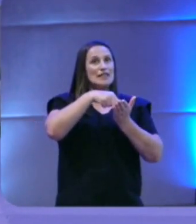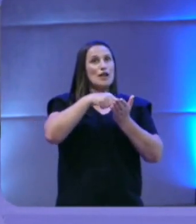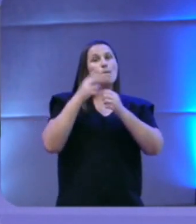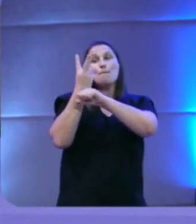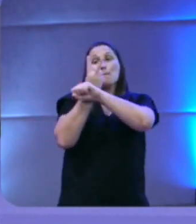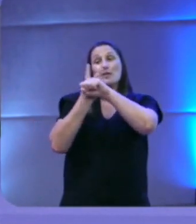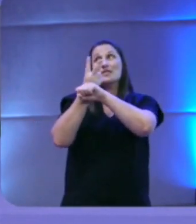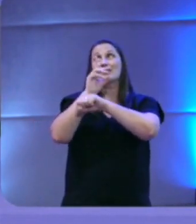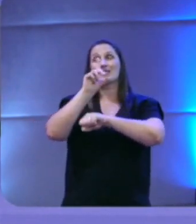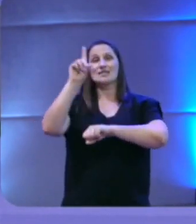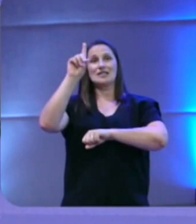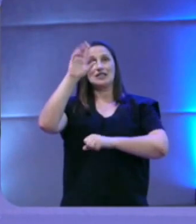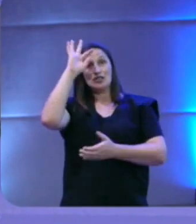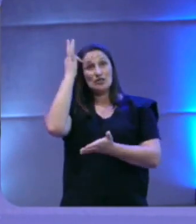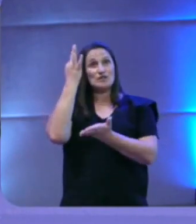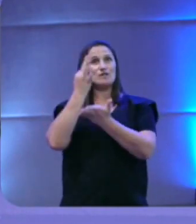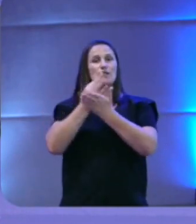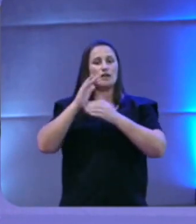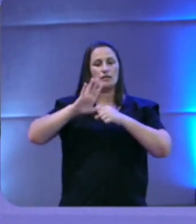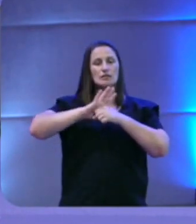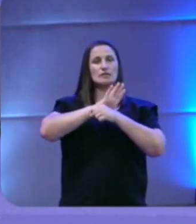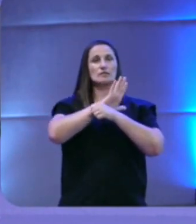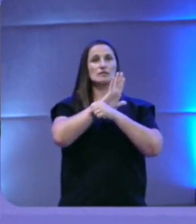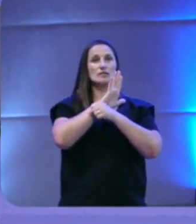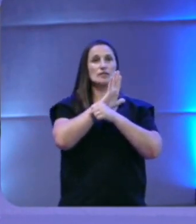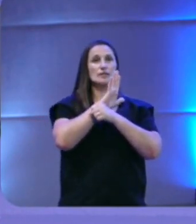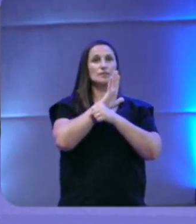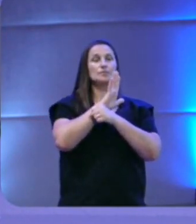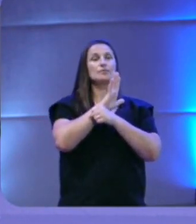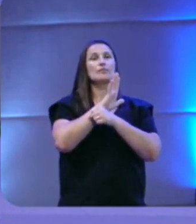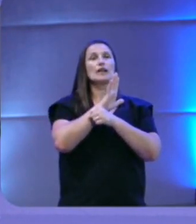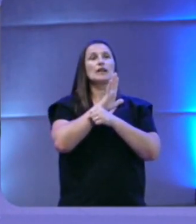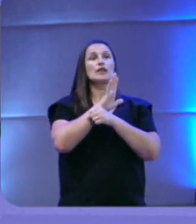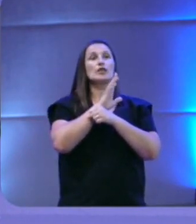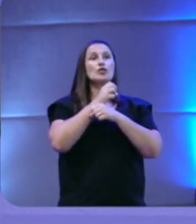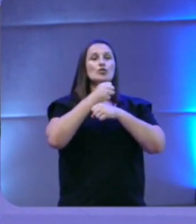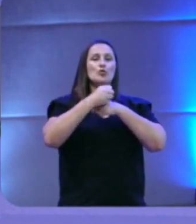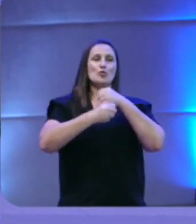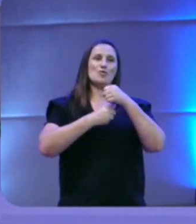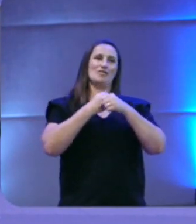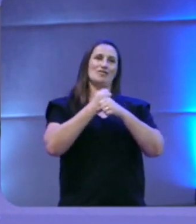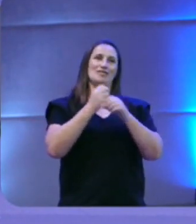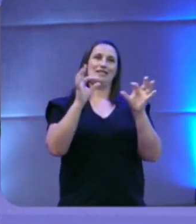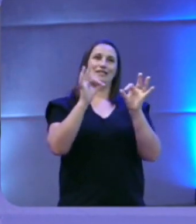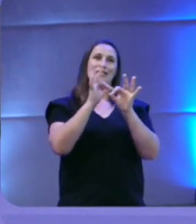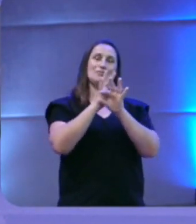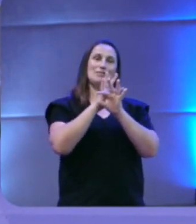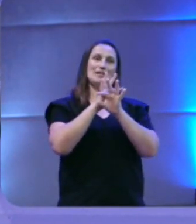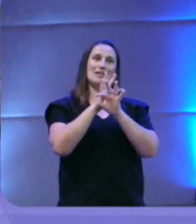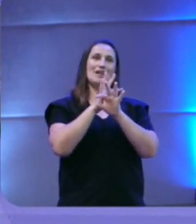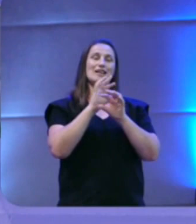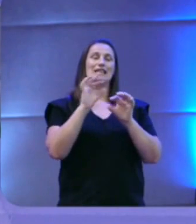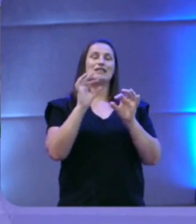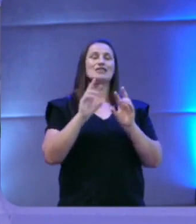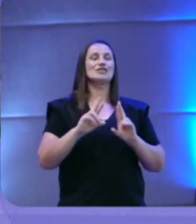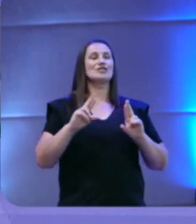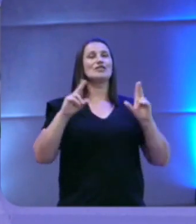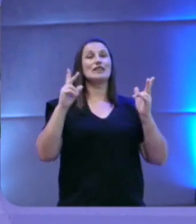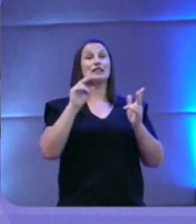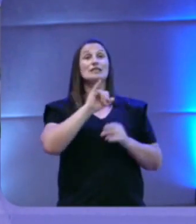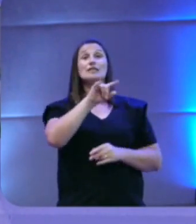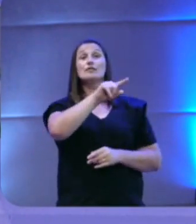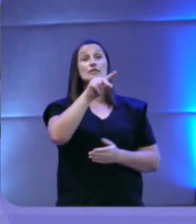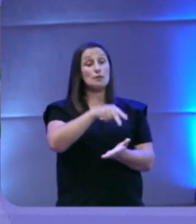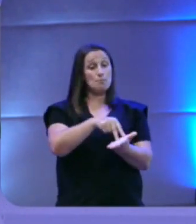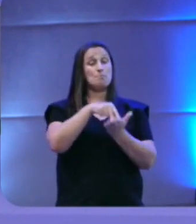fé. É assim que nós vencemos. E você vai ver que o seu ano vai terminar diferente se você permanecer na palavra